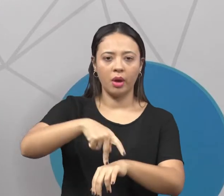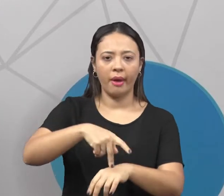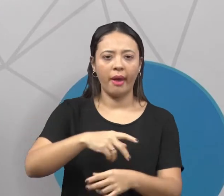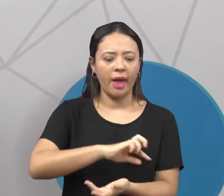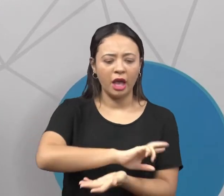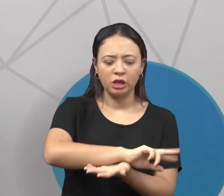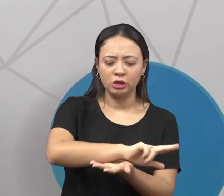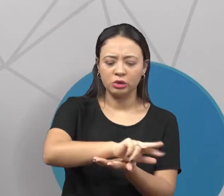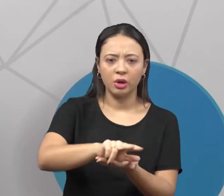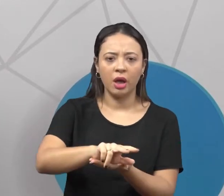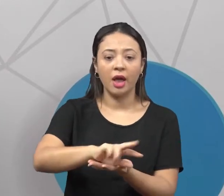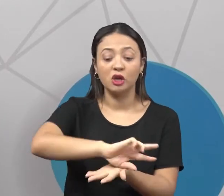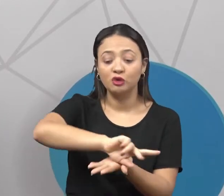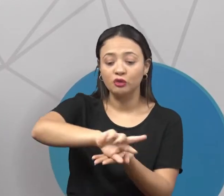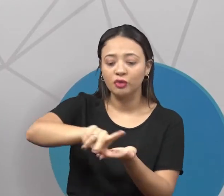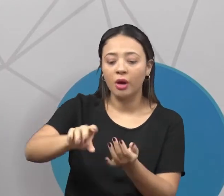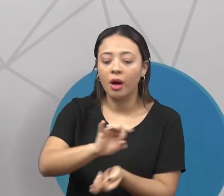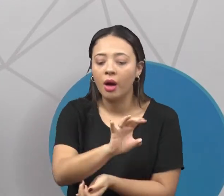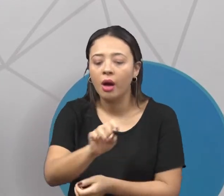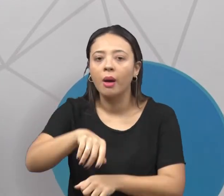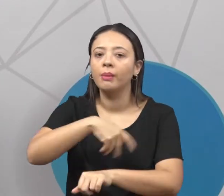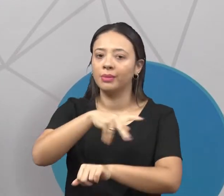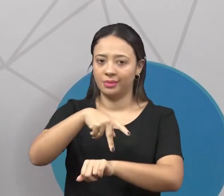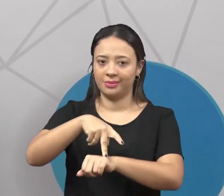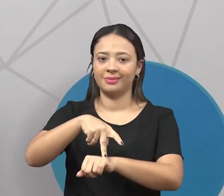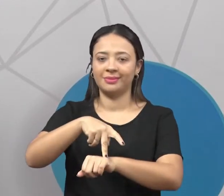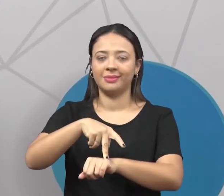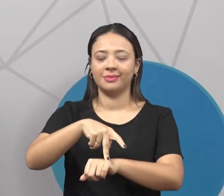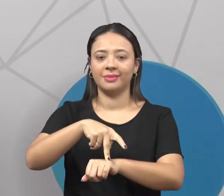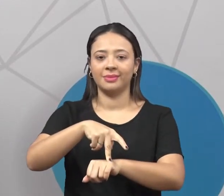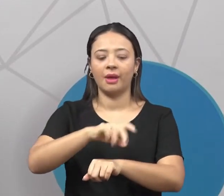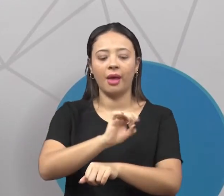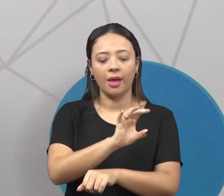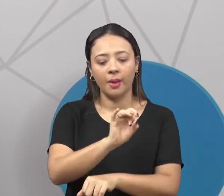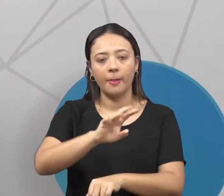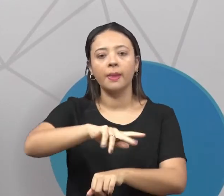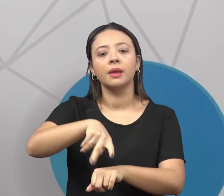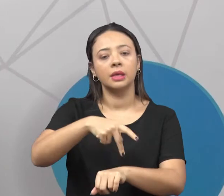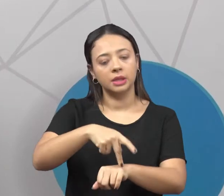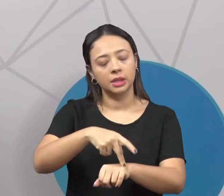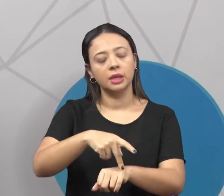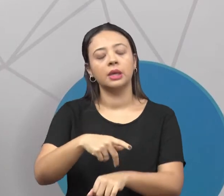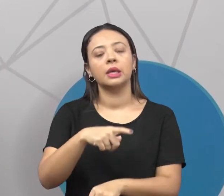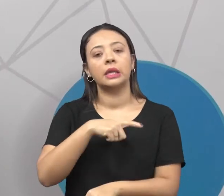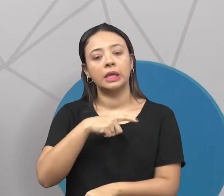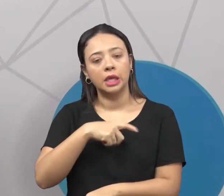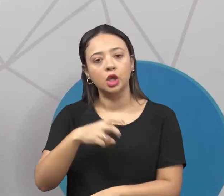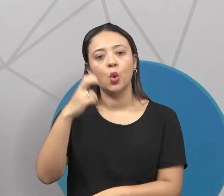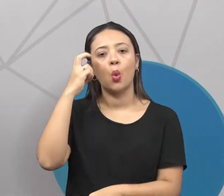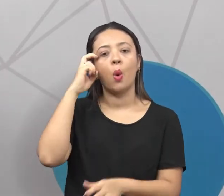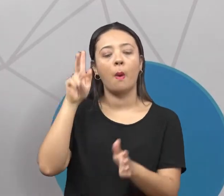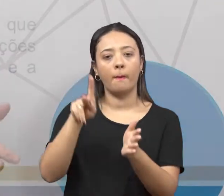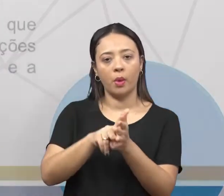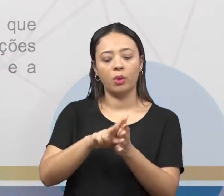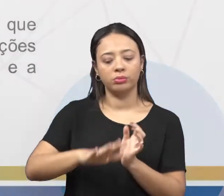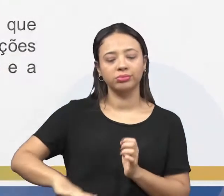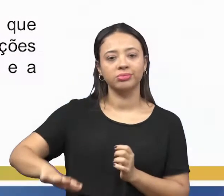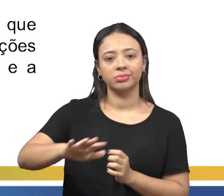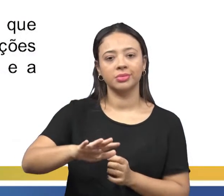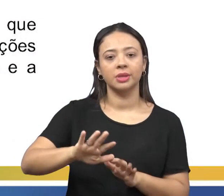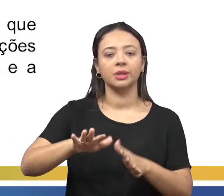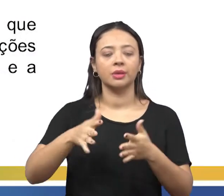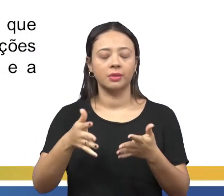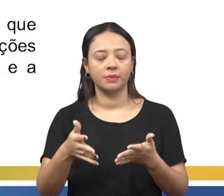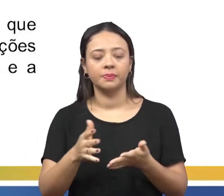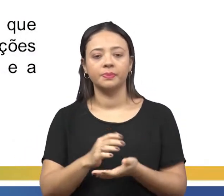os países. Tem diferença de paisagem cultural. Cada país tem a sua própria paisagem cultural. Então, trata de